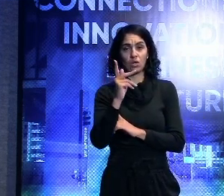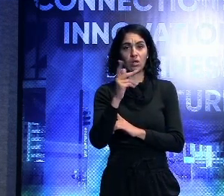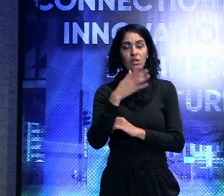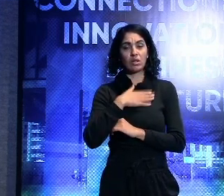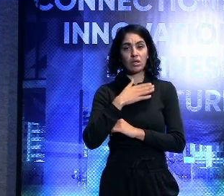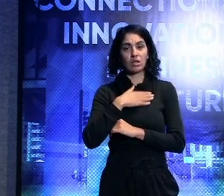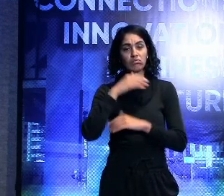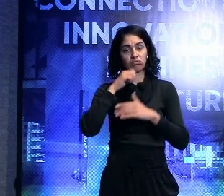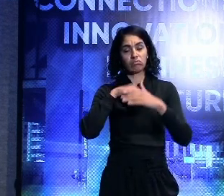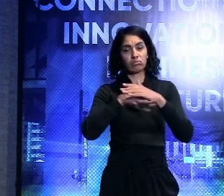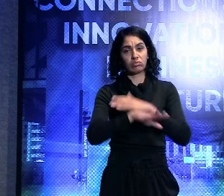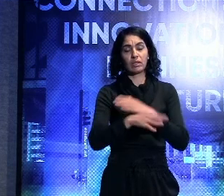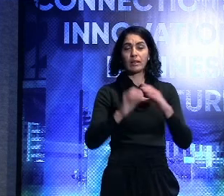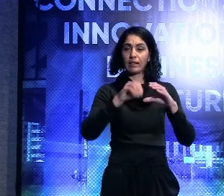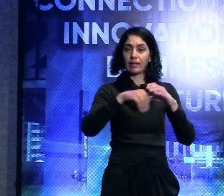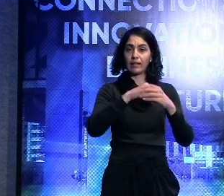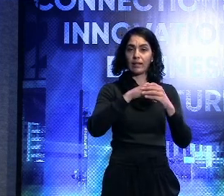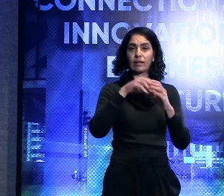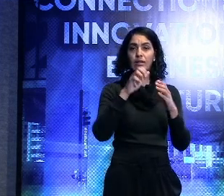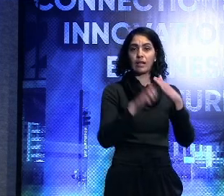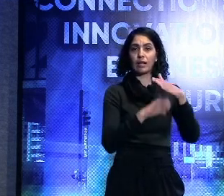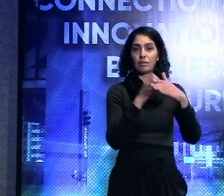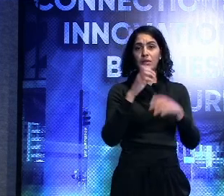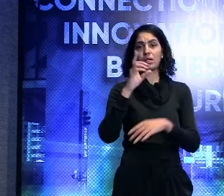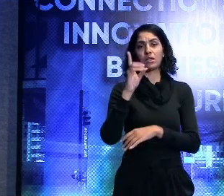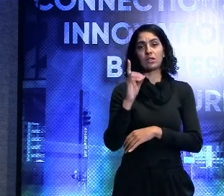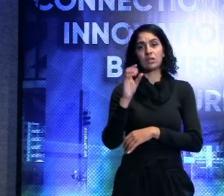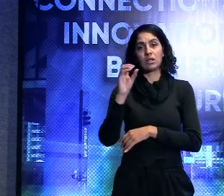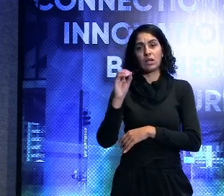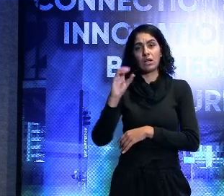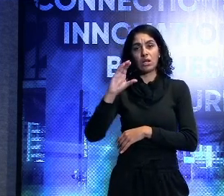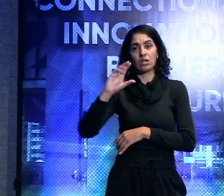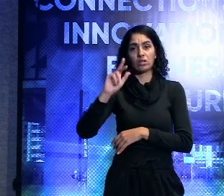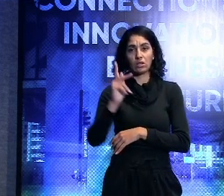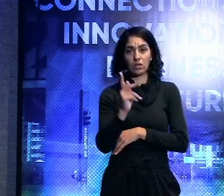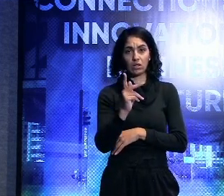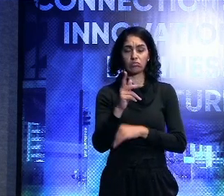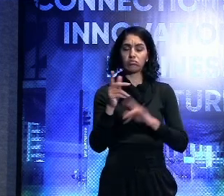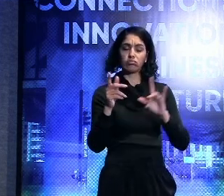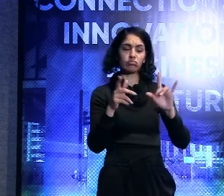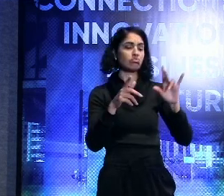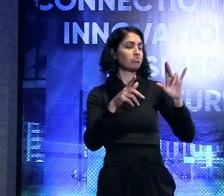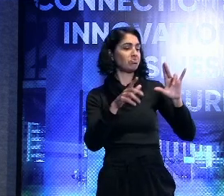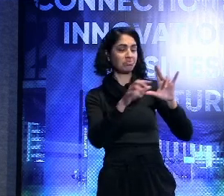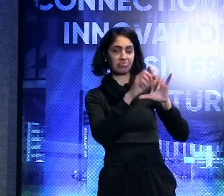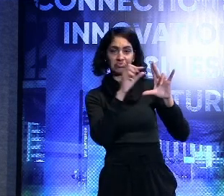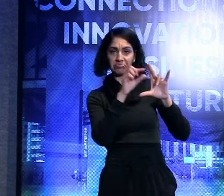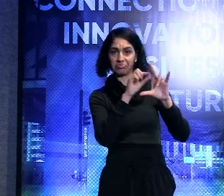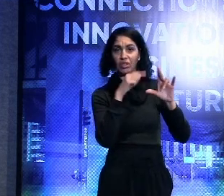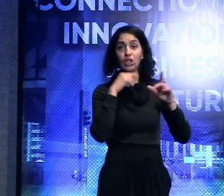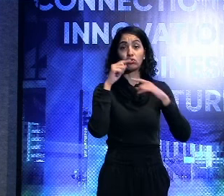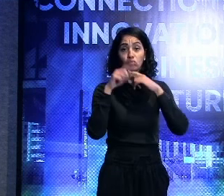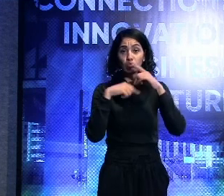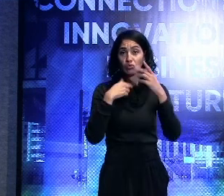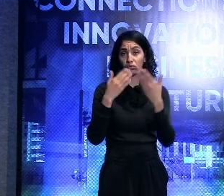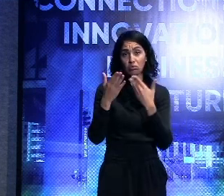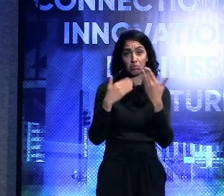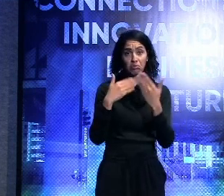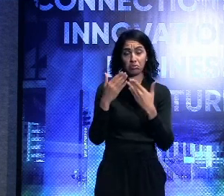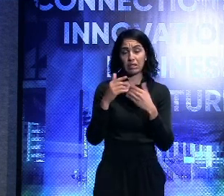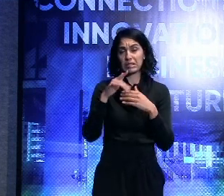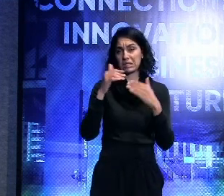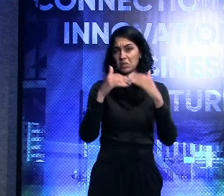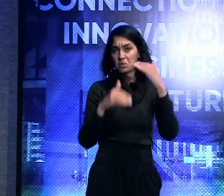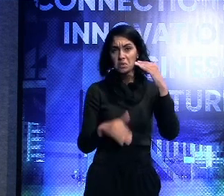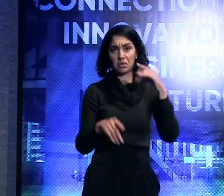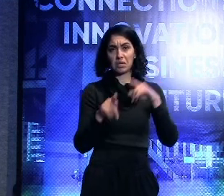também dentro da DOC. Sintam-se à vontade para entrar em contato com a gente pelo LinkedIn, tirar dúvidas, trocar ideias. Se vocês não concordarem, chama a gente. Se